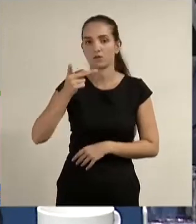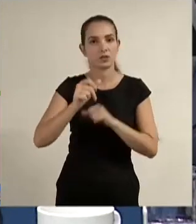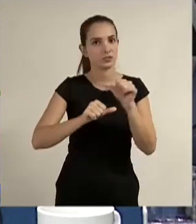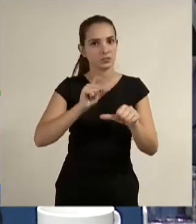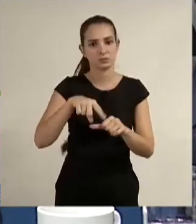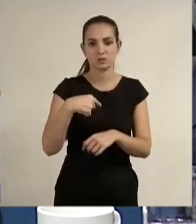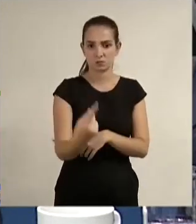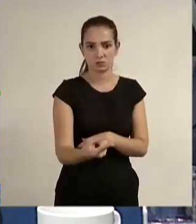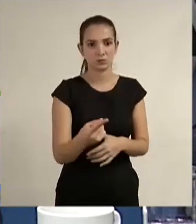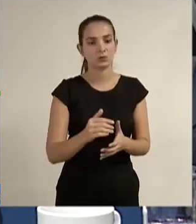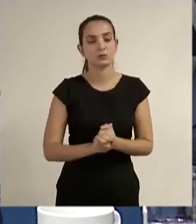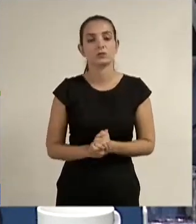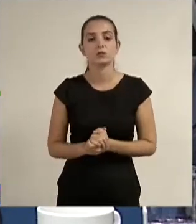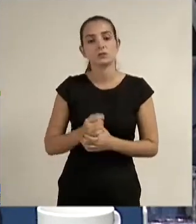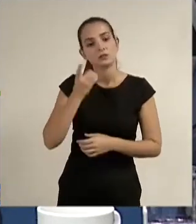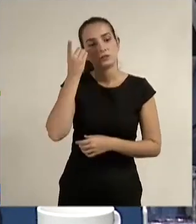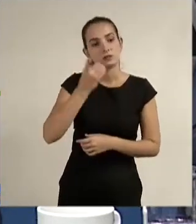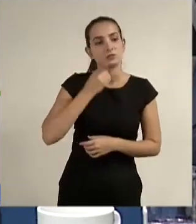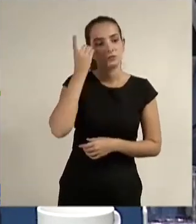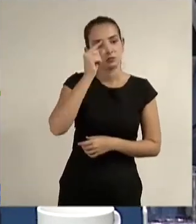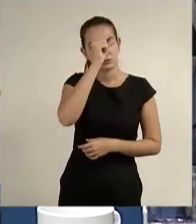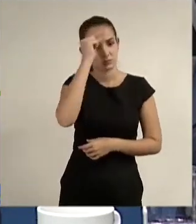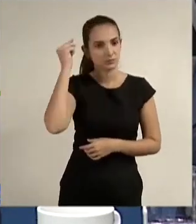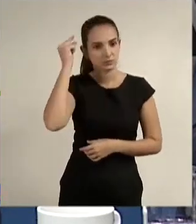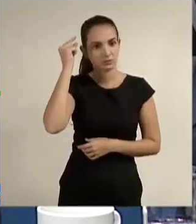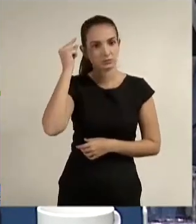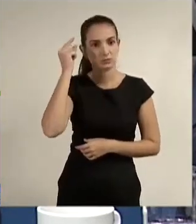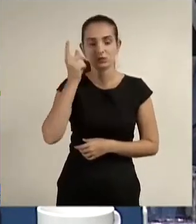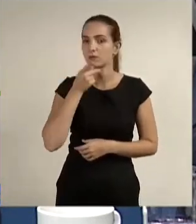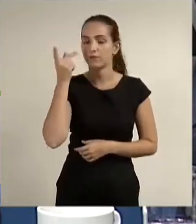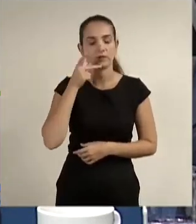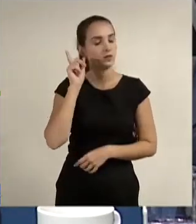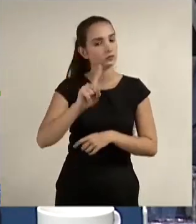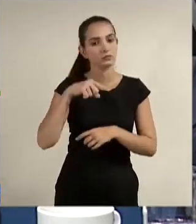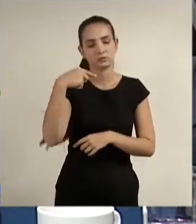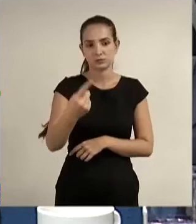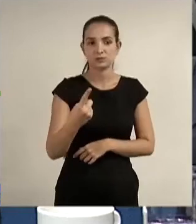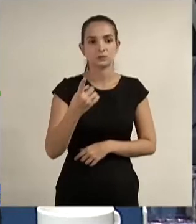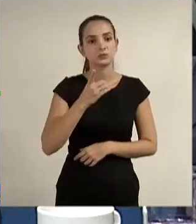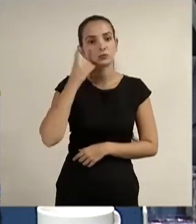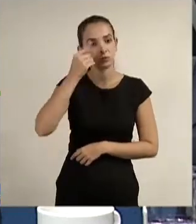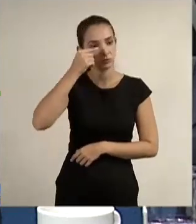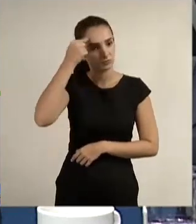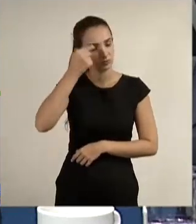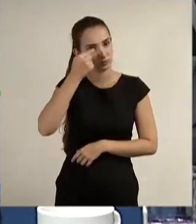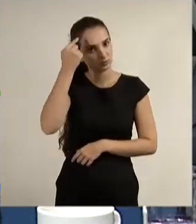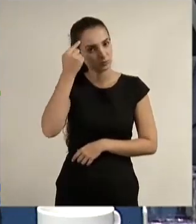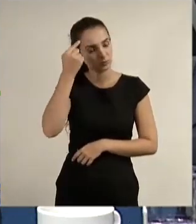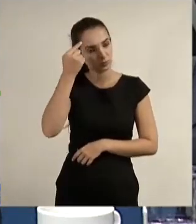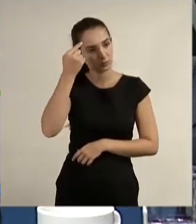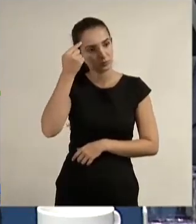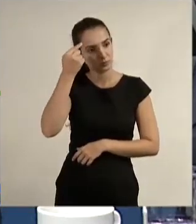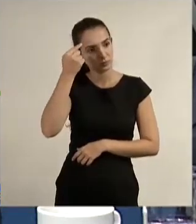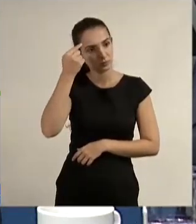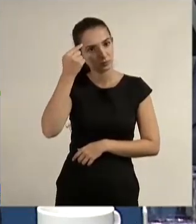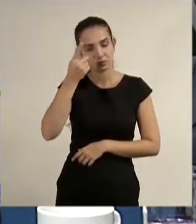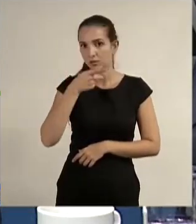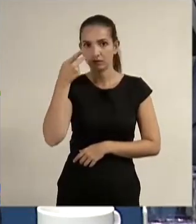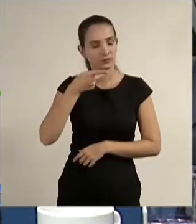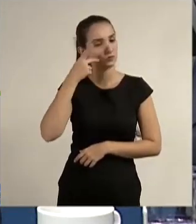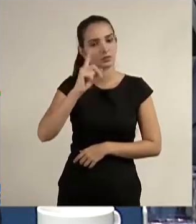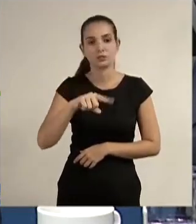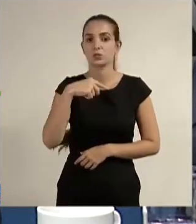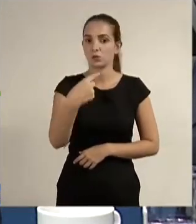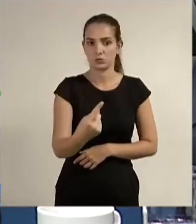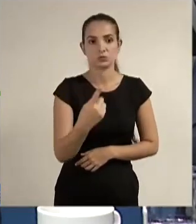Transfere. Com a palavra, o ilustre deputado Herculano Borges. Com a palavra, o ilustre deputado Zé Teixeira. Com a